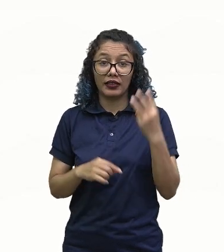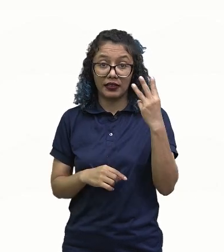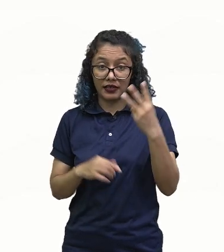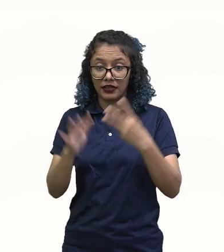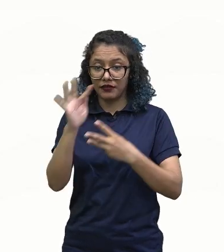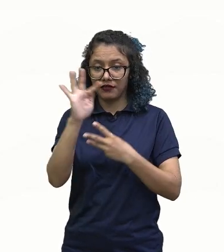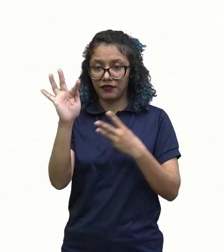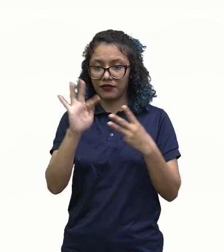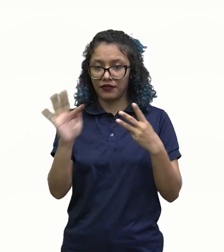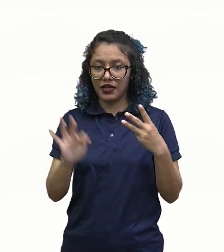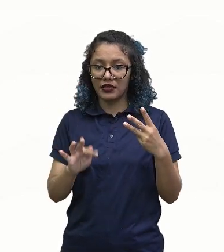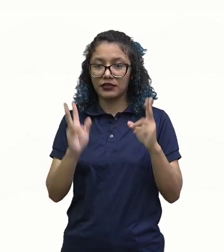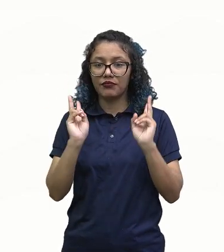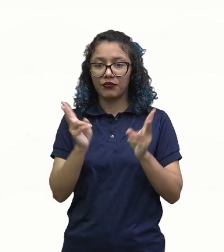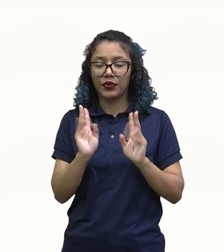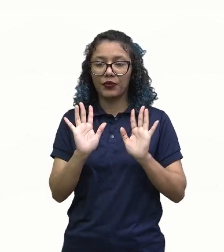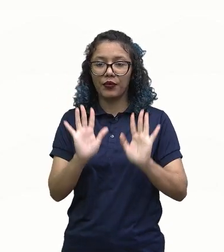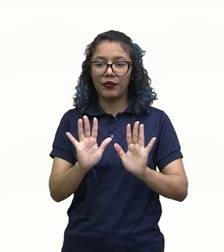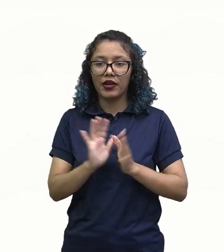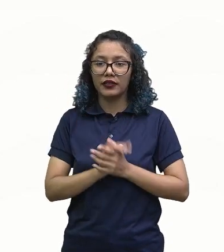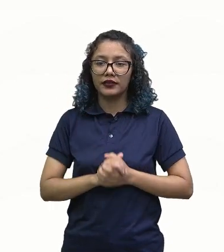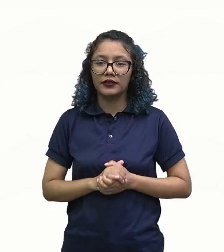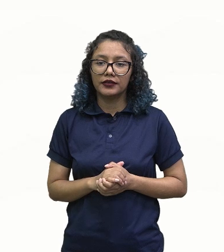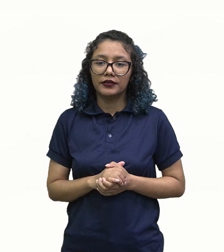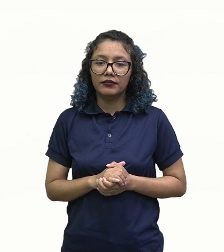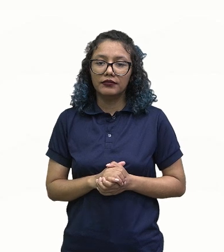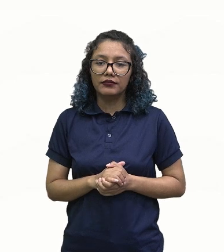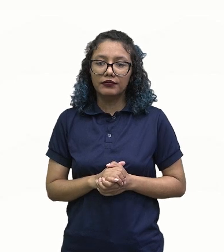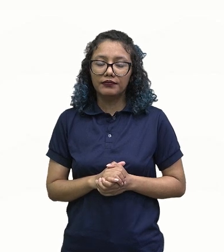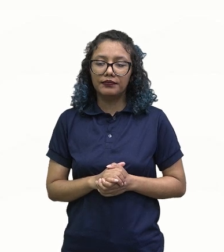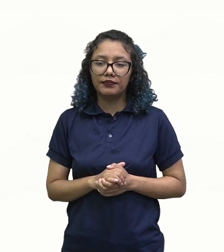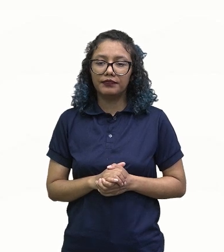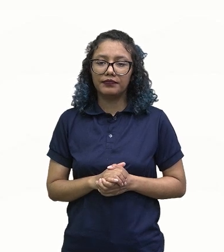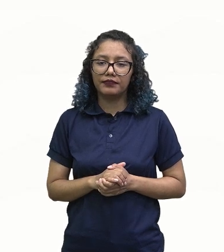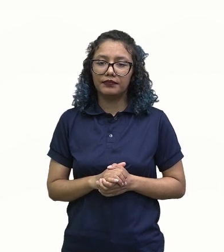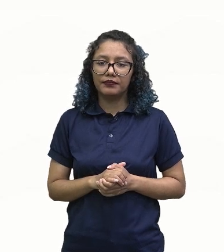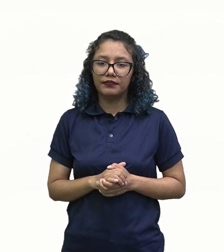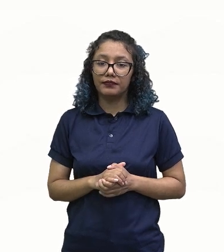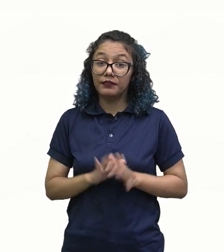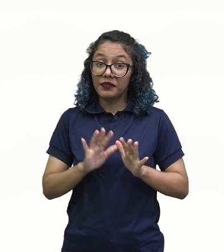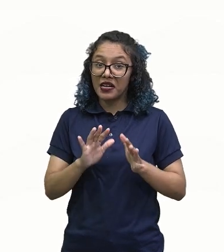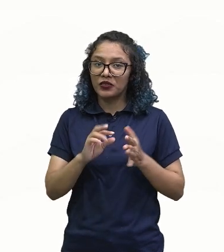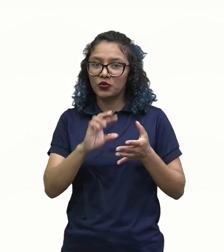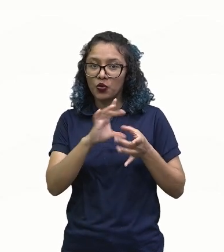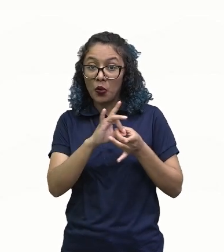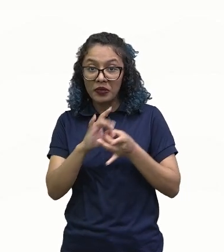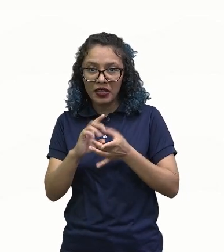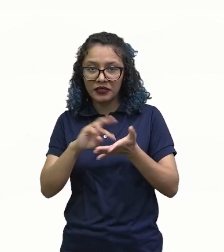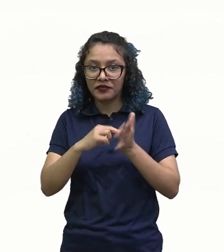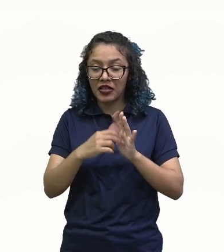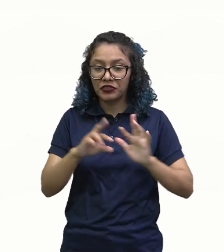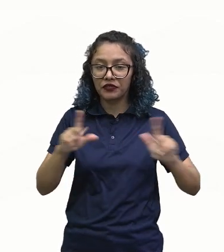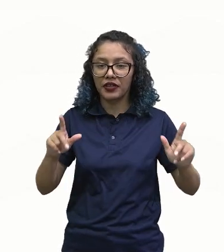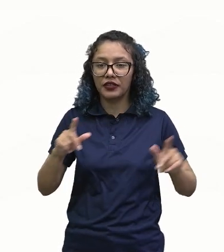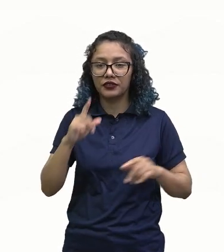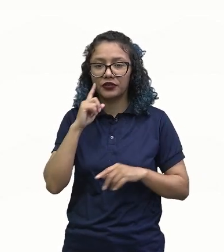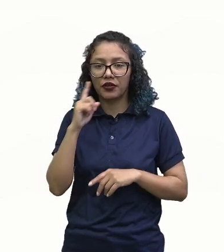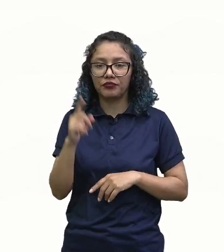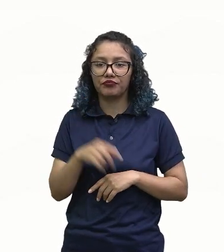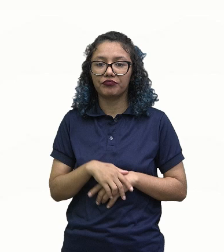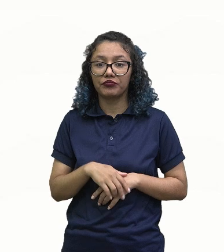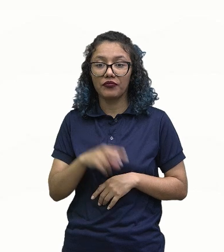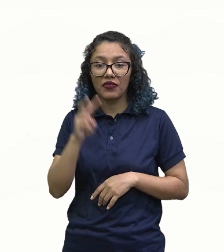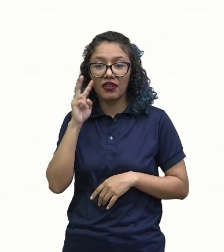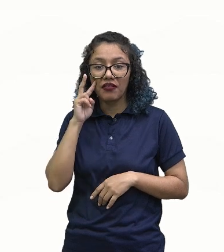a frase é a mesma, sendo de maneiras diferentes. Então, estou vendo à vista, ó, vendo